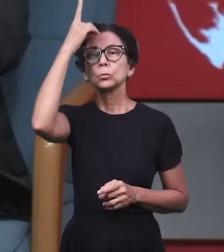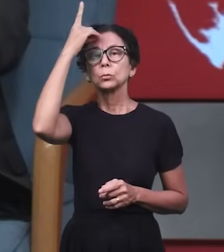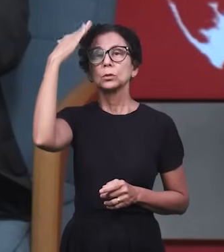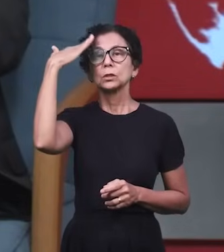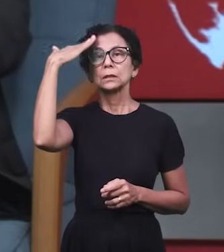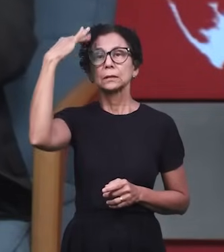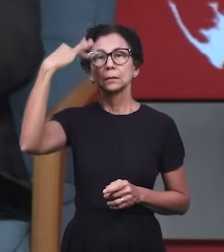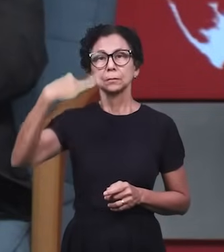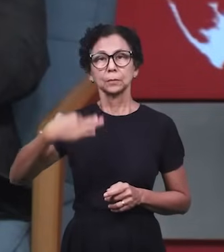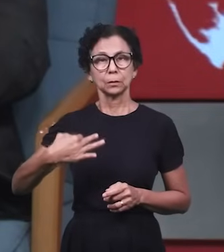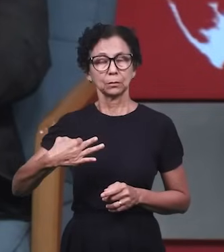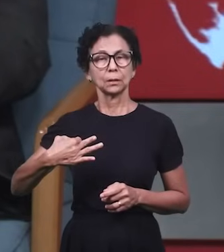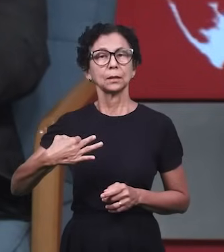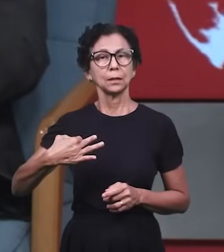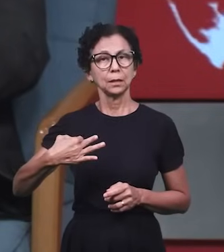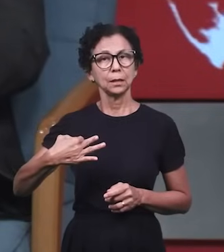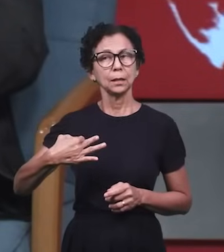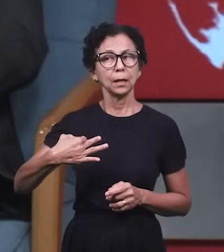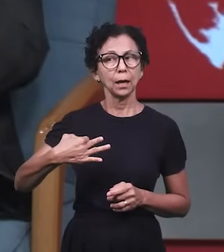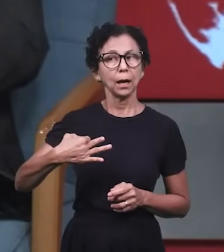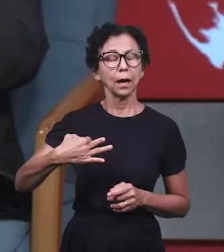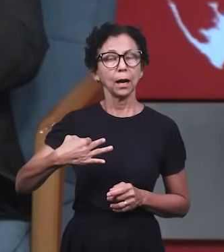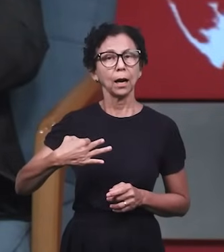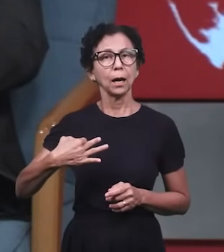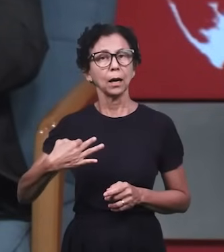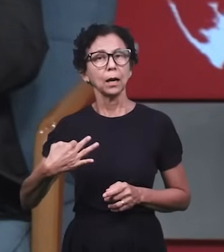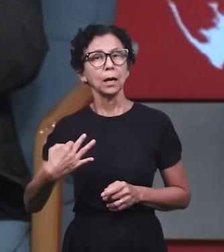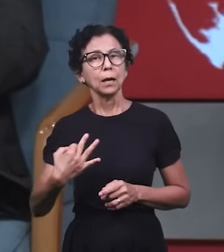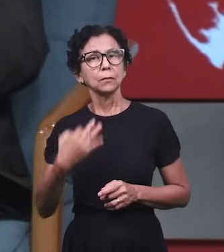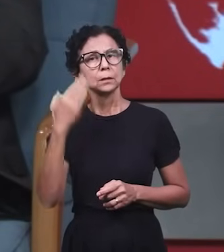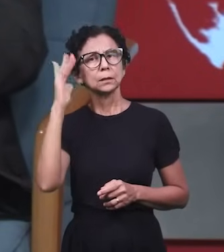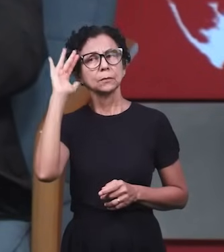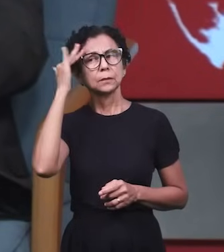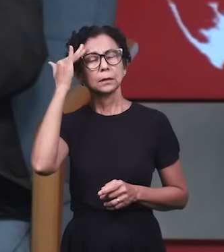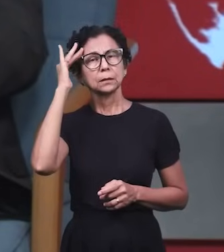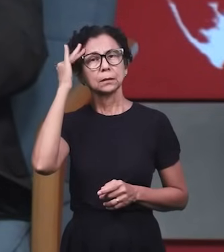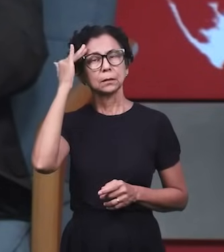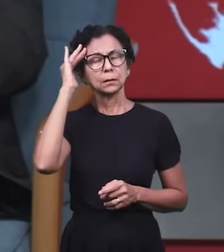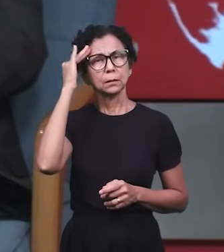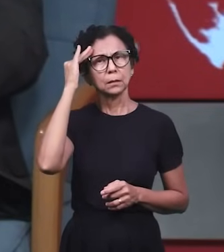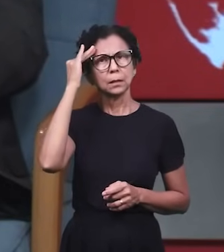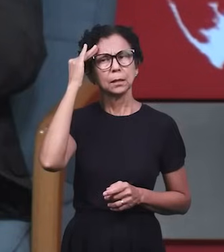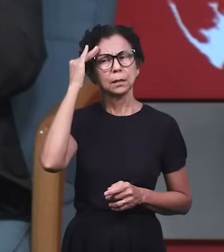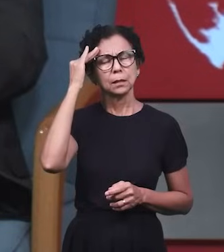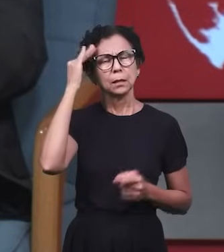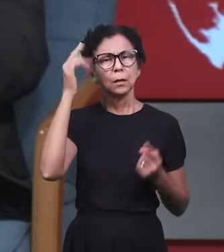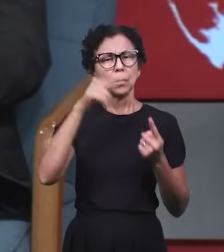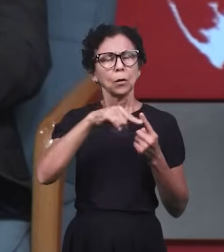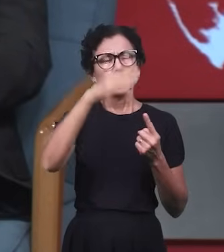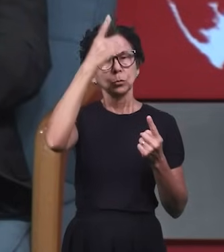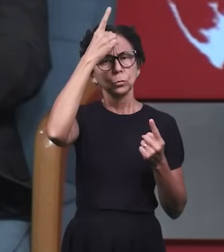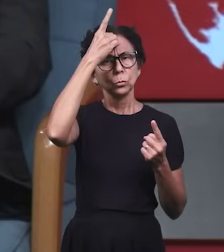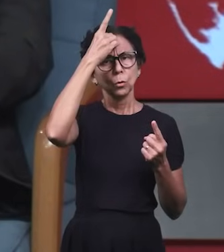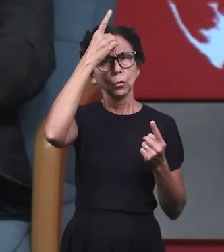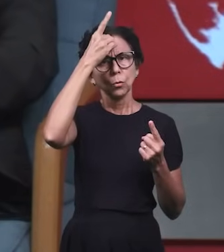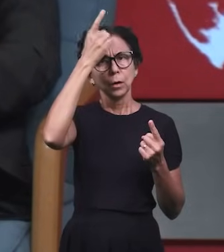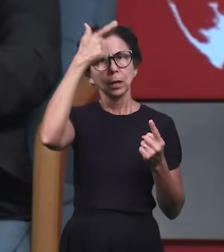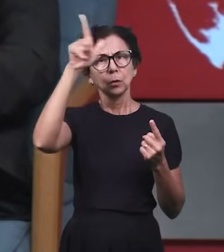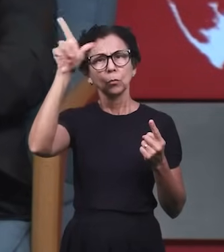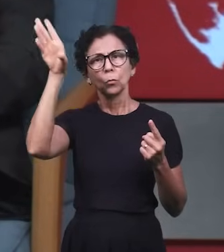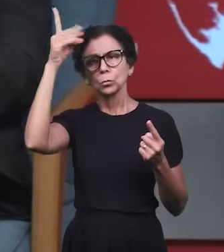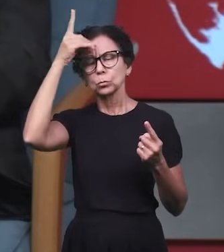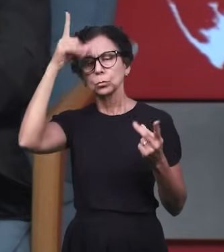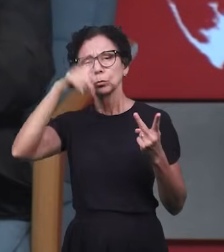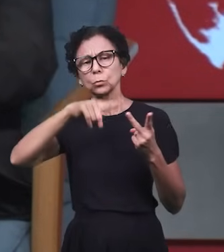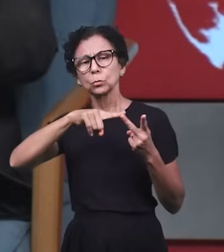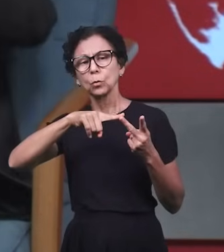é a sabedoria, onde você vai, através da interpretação daquele dom, completar